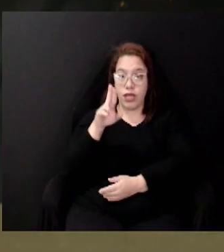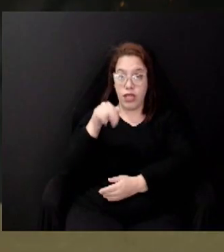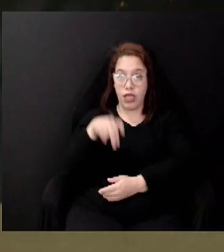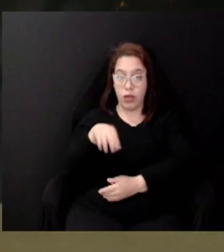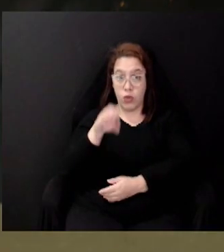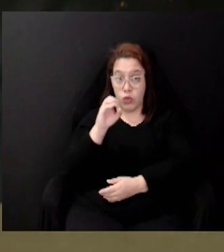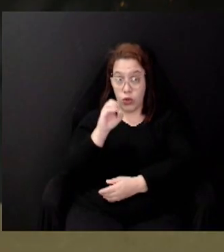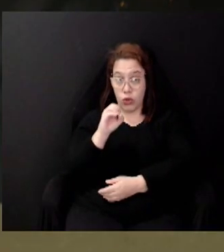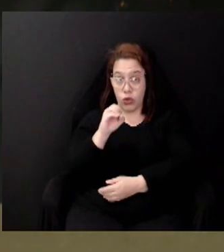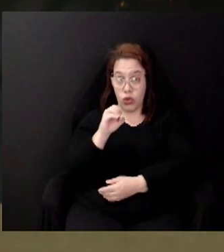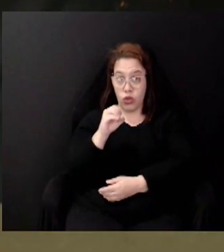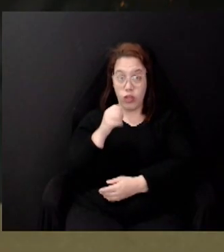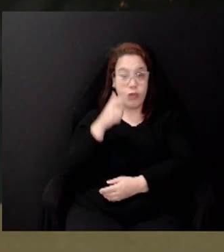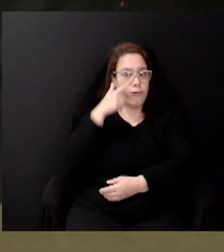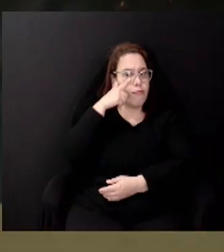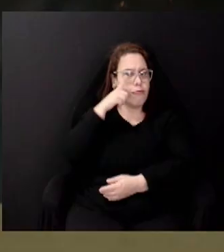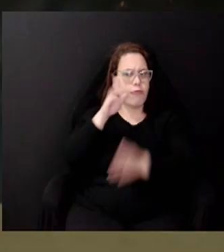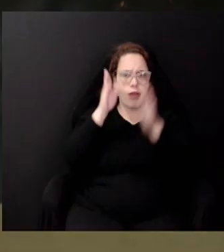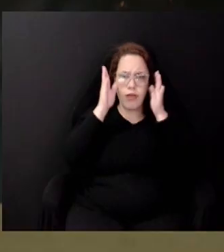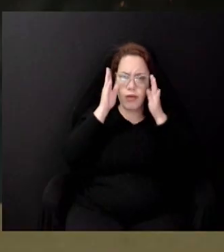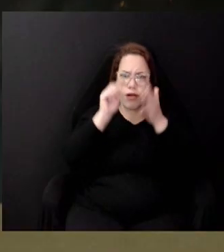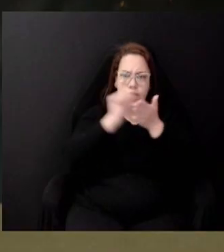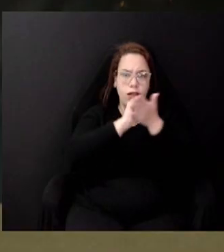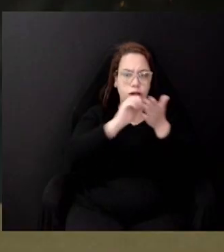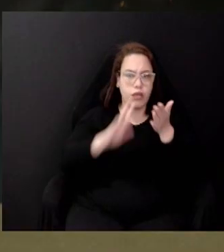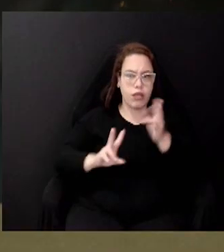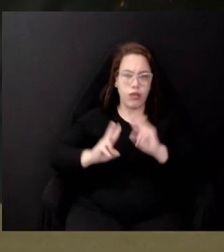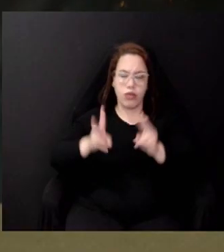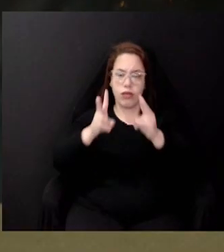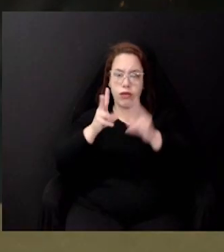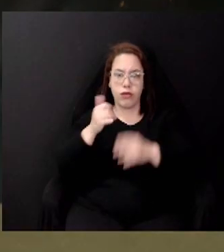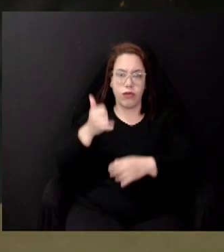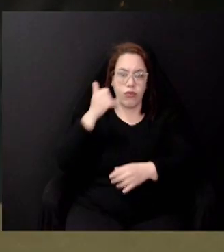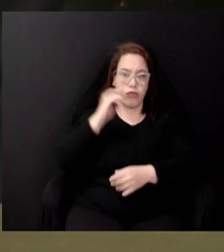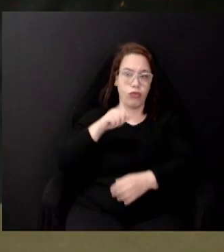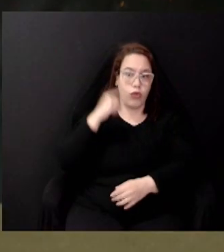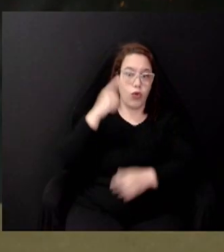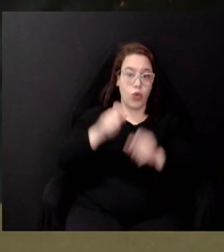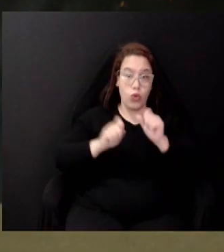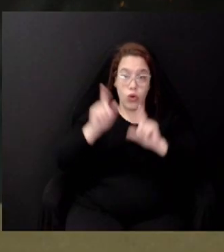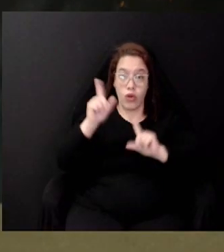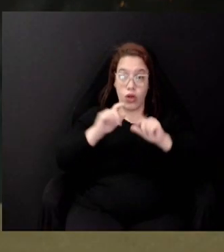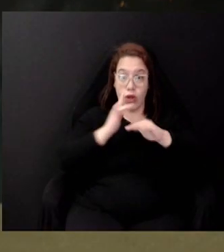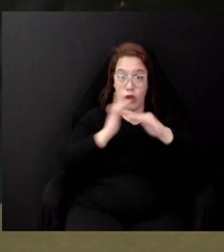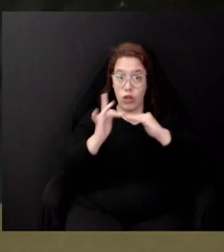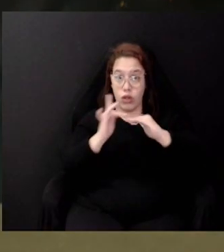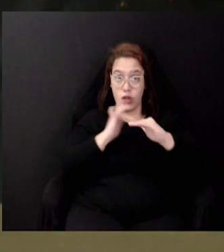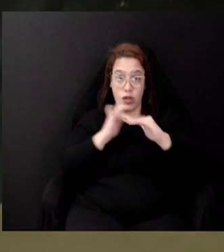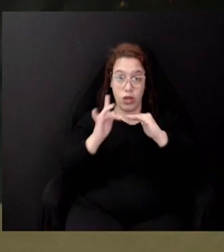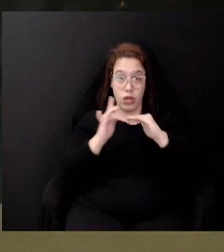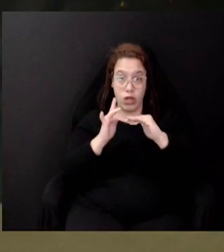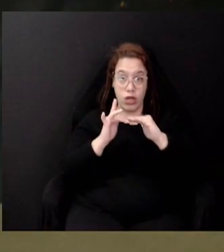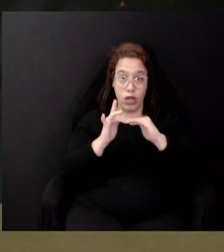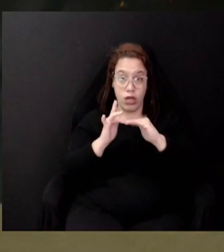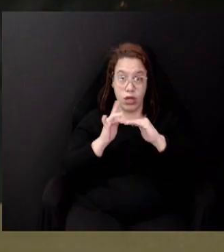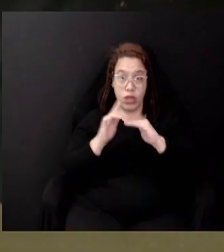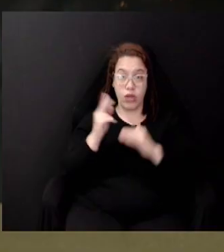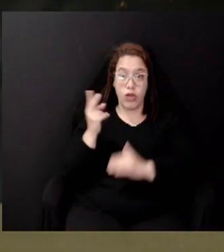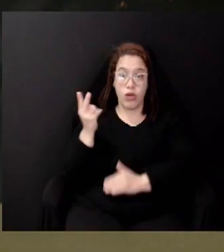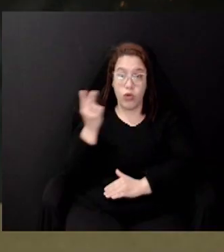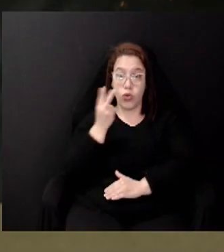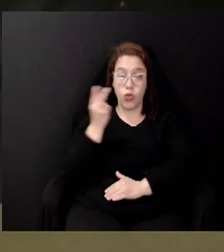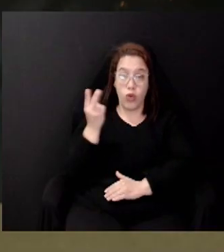Não consigo focar numa atividade. Sempre ligo outra tela em redes sociais e fico com